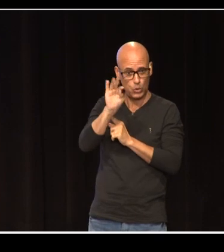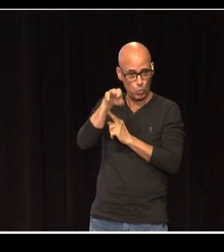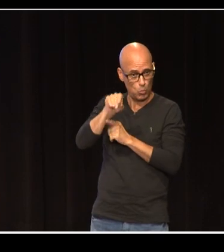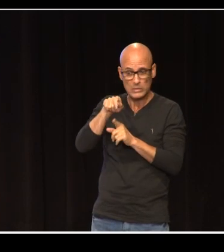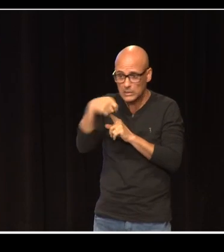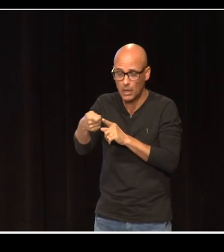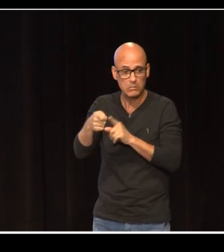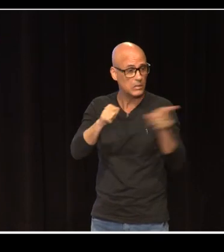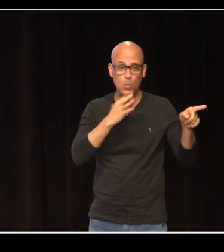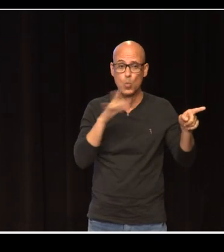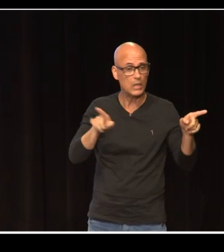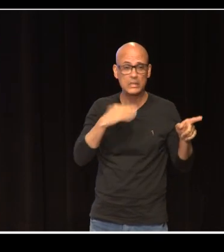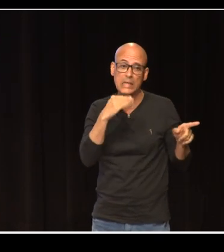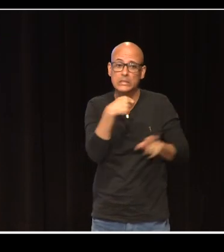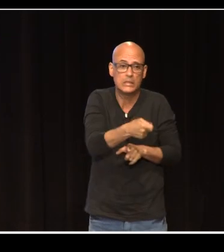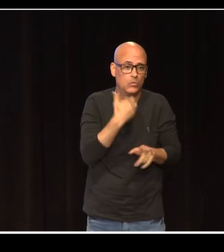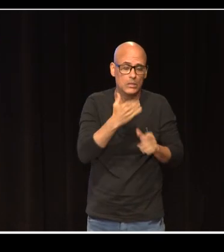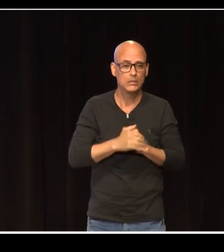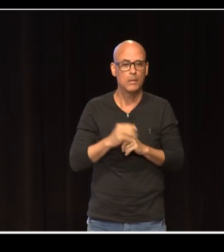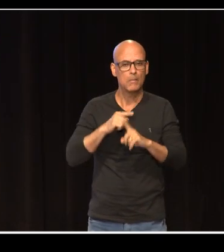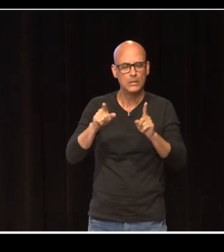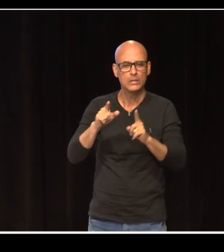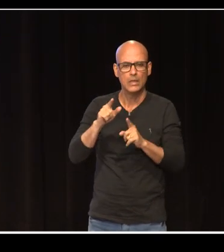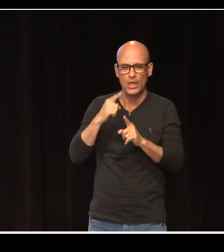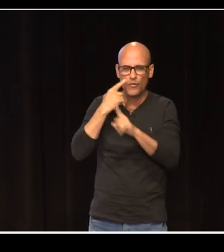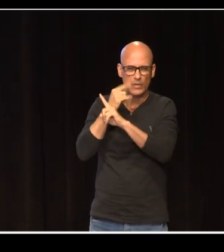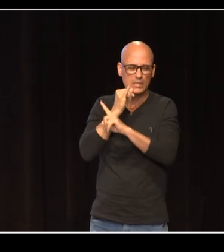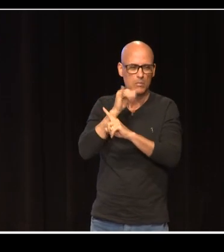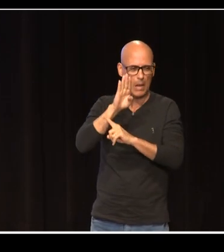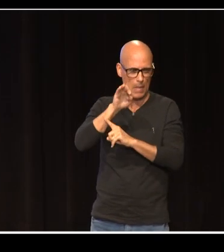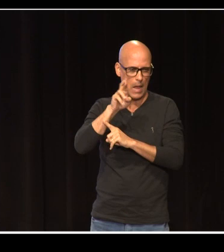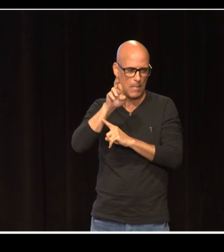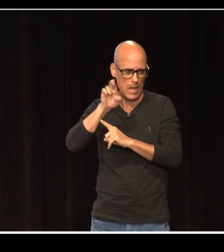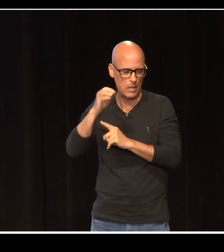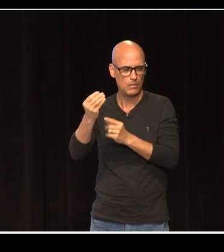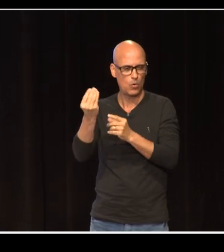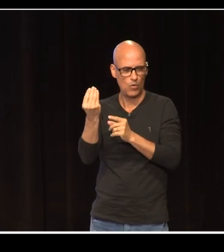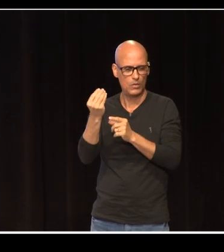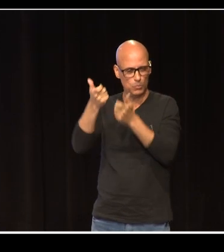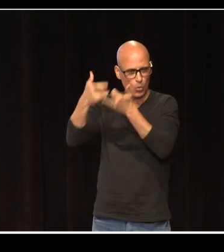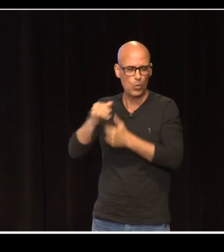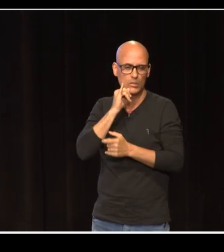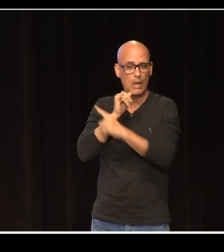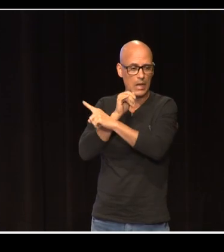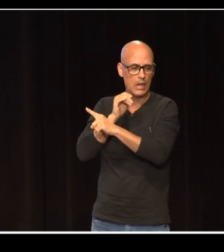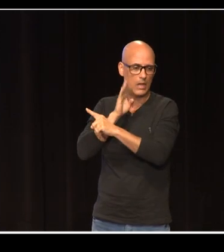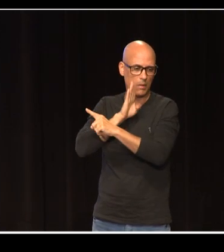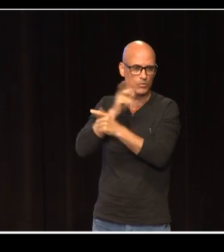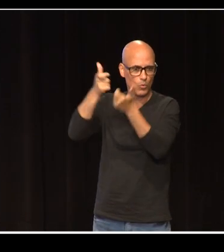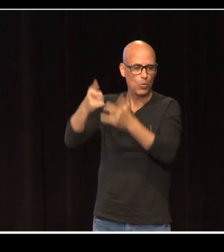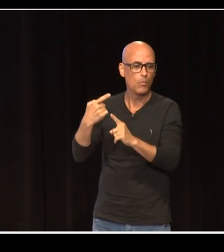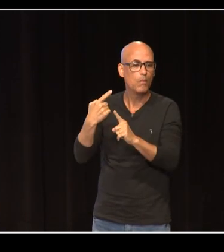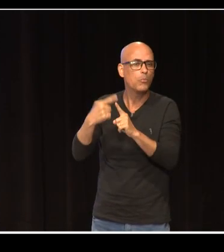Né? Não é nada. Mas aí quando o vídeo que a Bárbara passou ali, ela explica porquê desse set aqui e